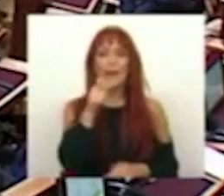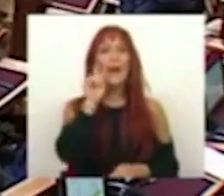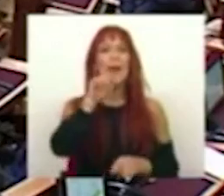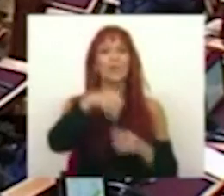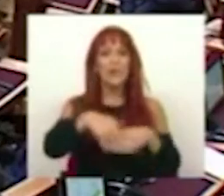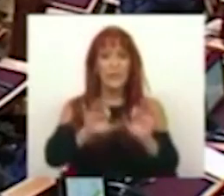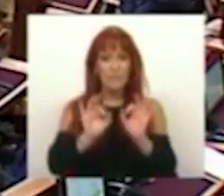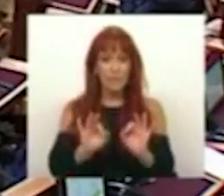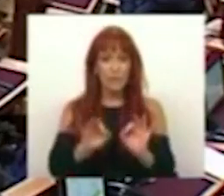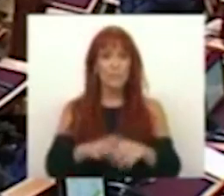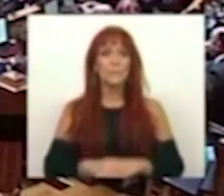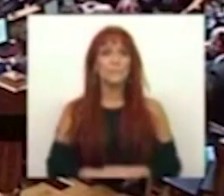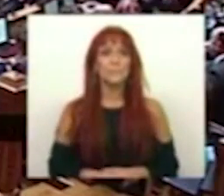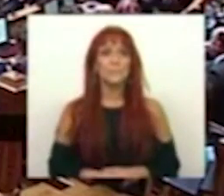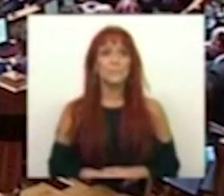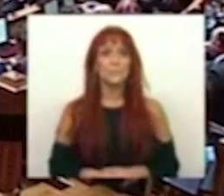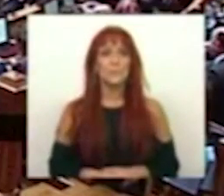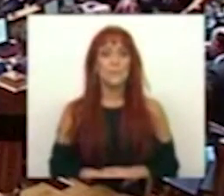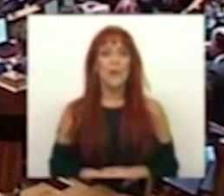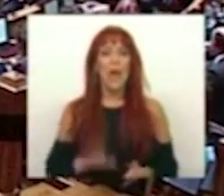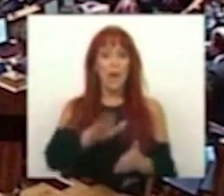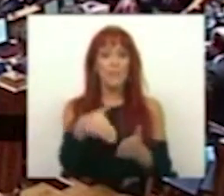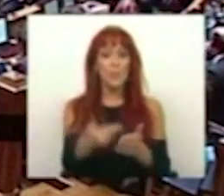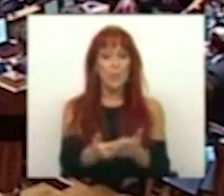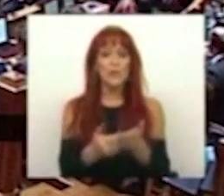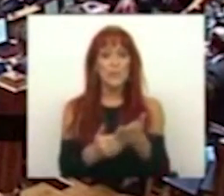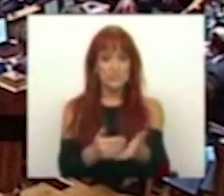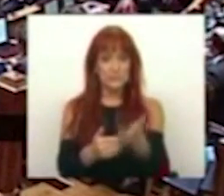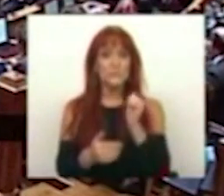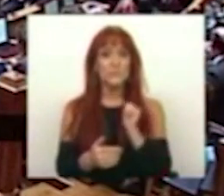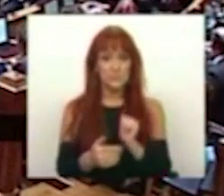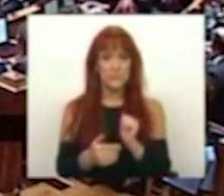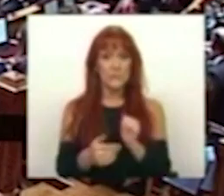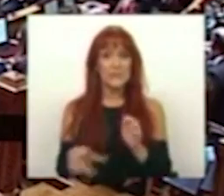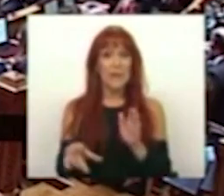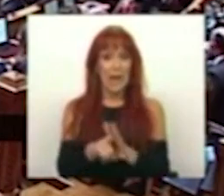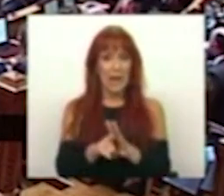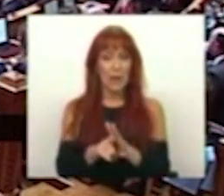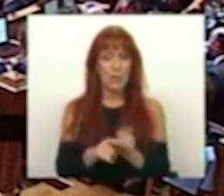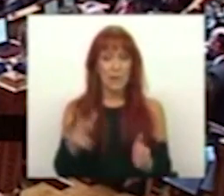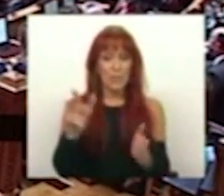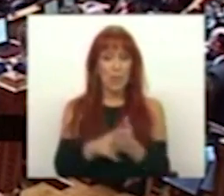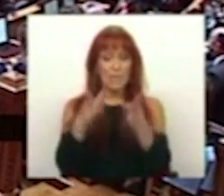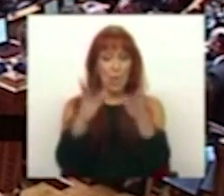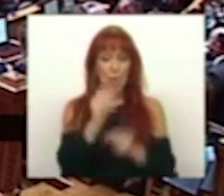avanços em fase de especialidade do quadro político mais geral em que o orçamento será discutido e dos seus